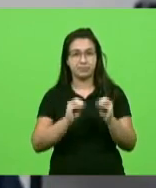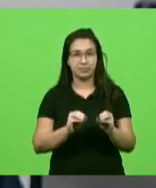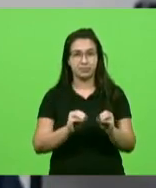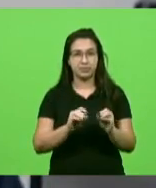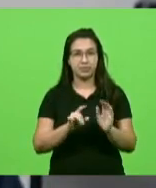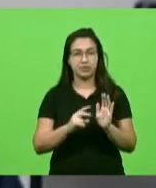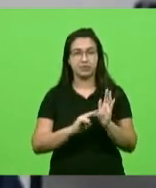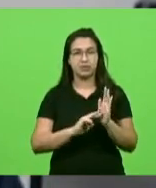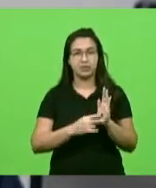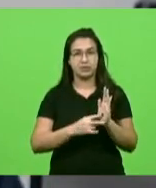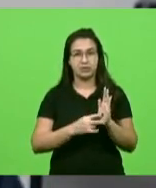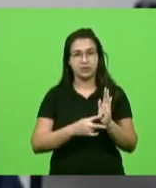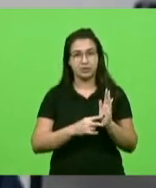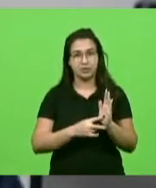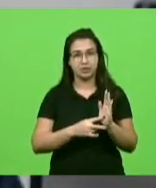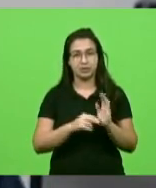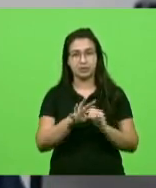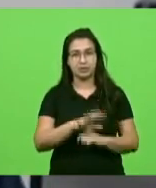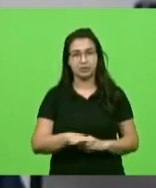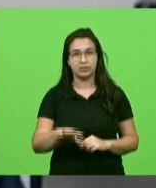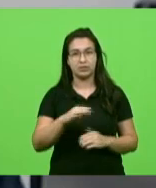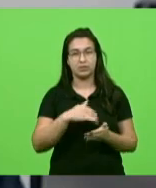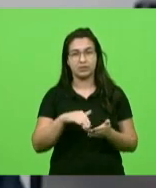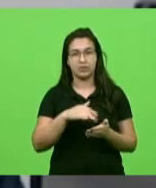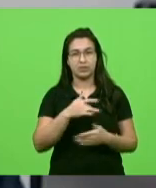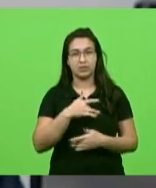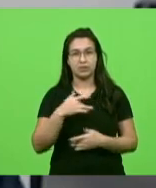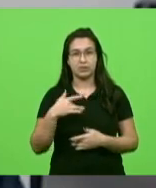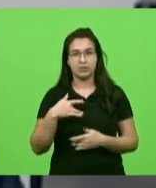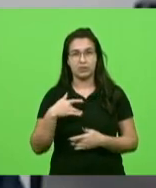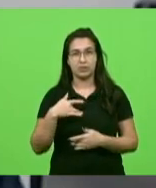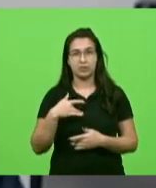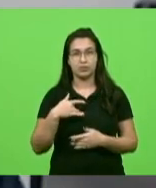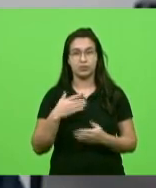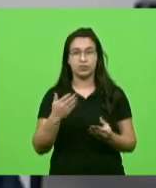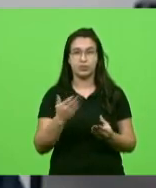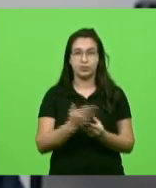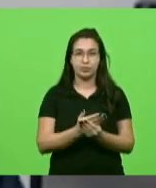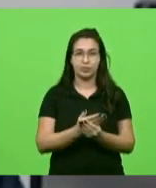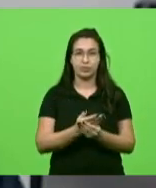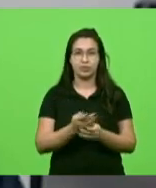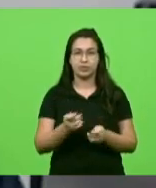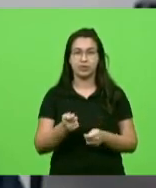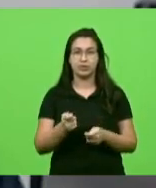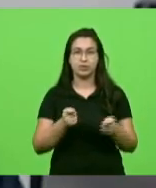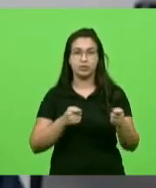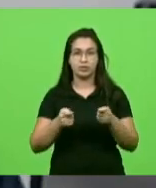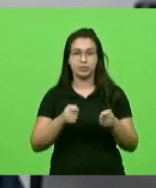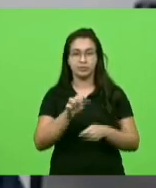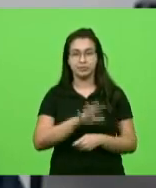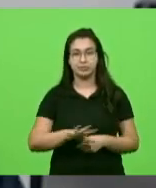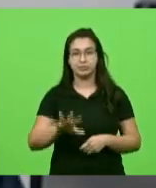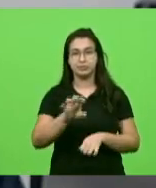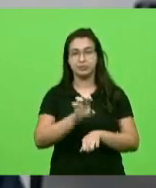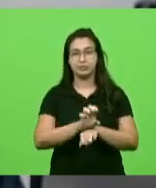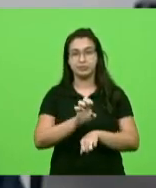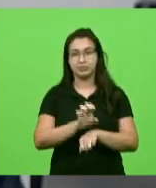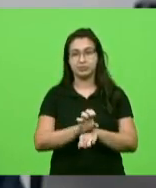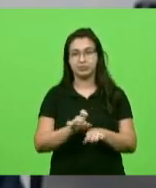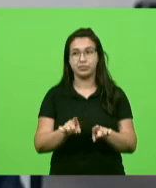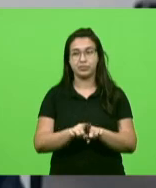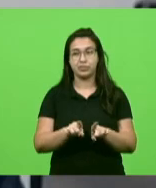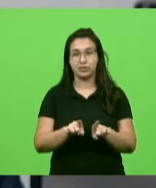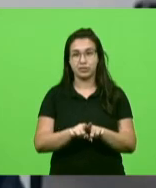instauração de sindicância no âmbito da Secretaria de Saúde a deflagração do processo perante a Controladoria Geral do Estado bem ainda